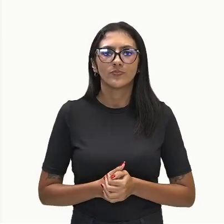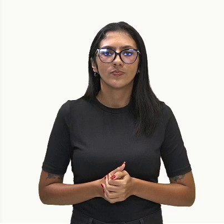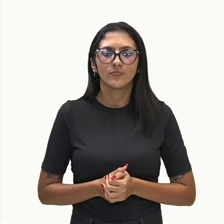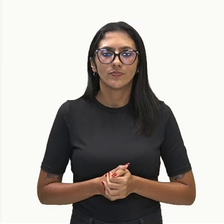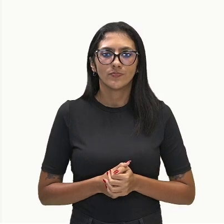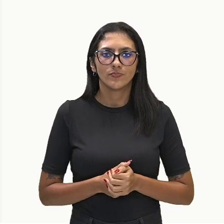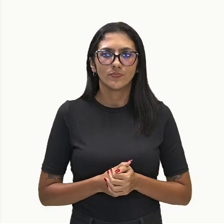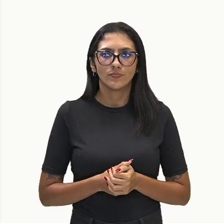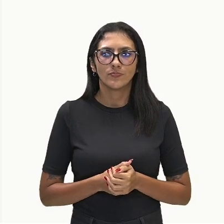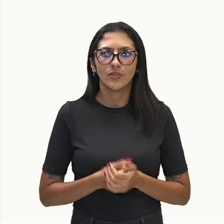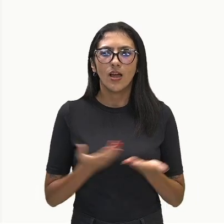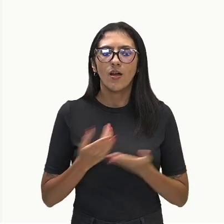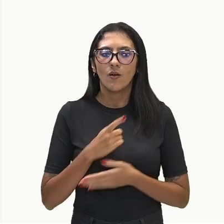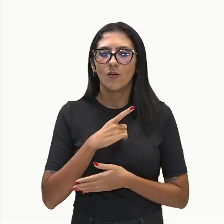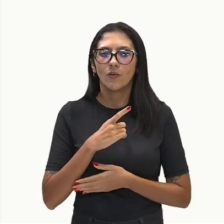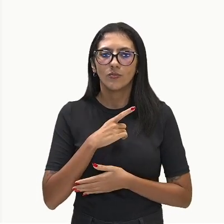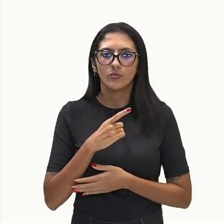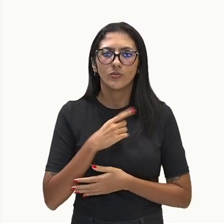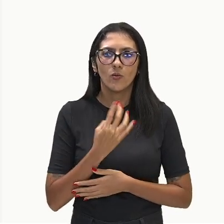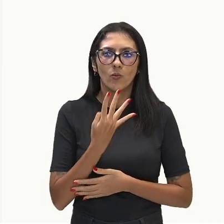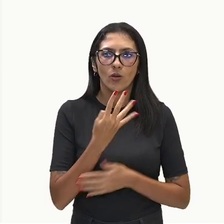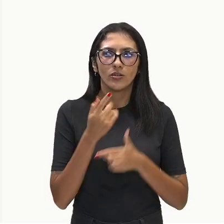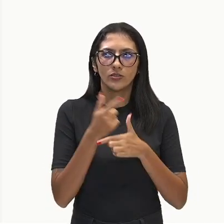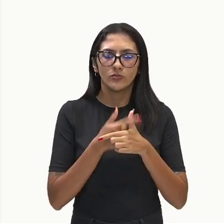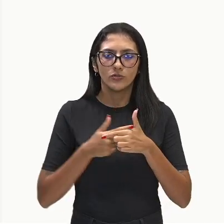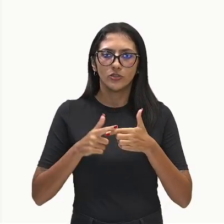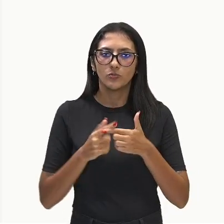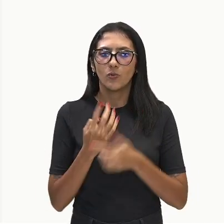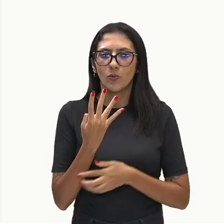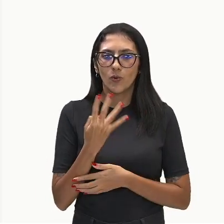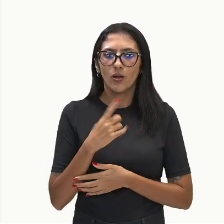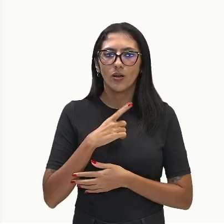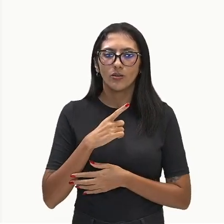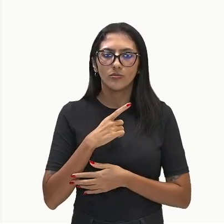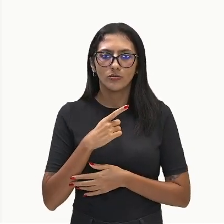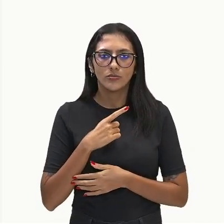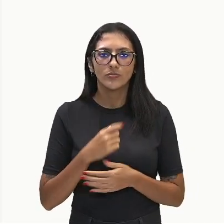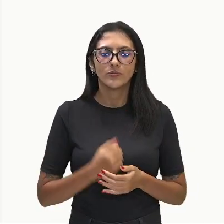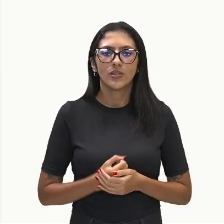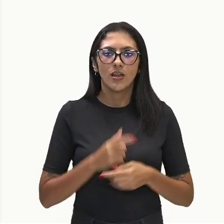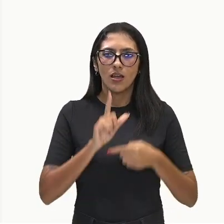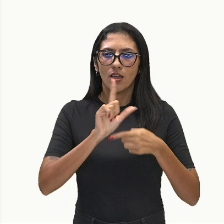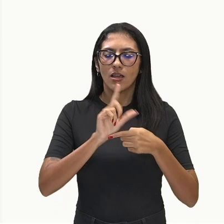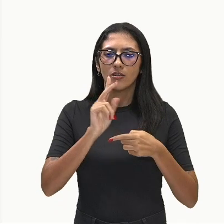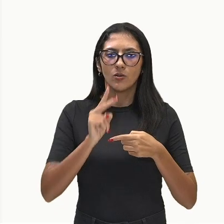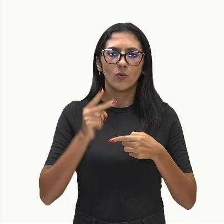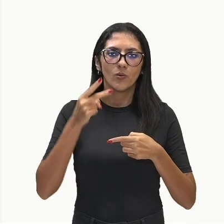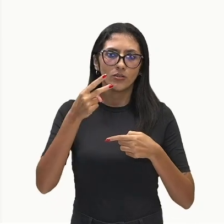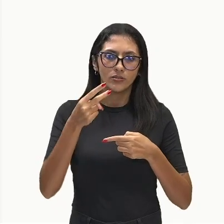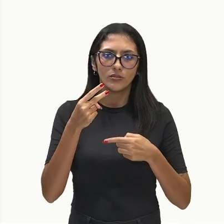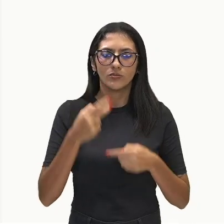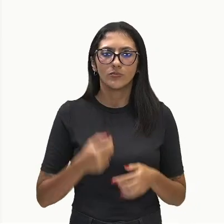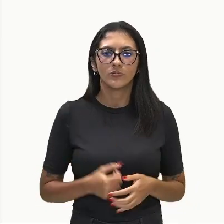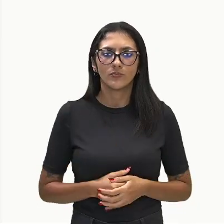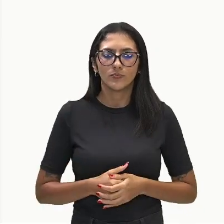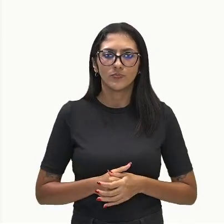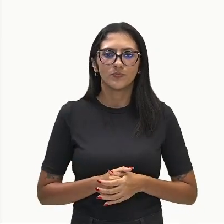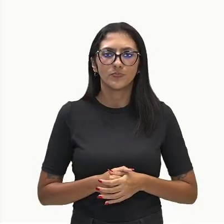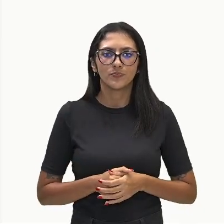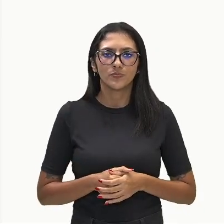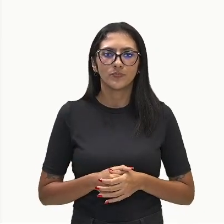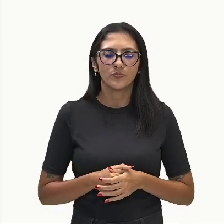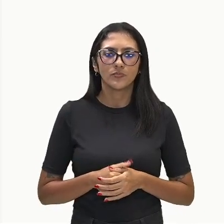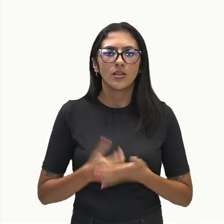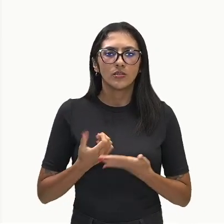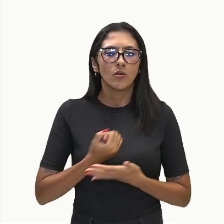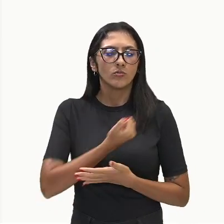Agora a gente pega o 4 e divide por 4, que dá 1. 1 vezes L ao quadrado, L ao quadrado. Então, no numerador,